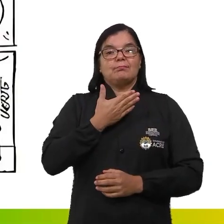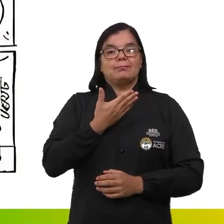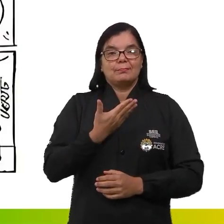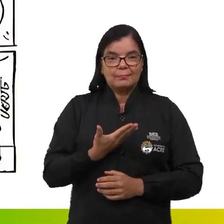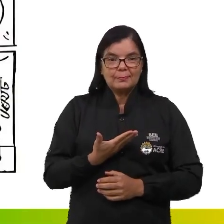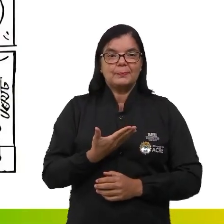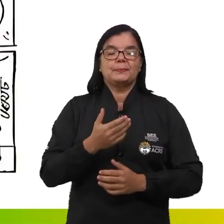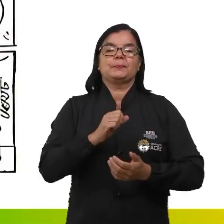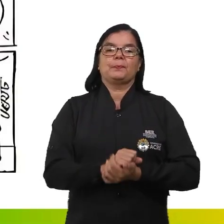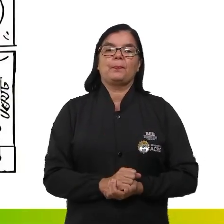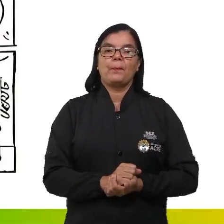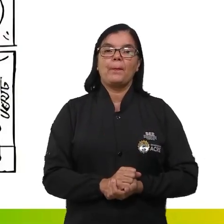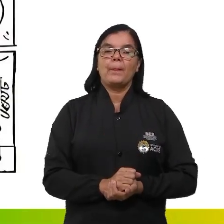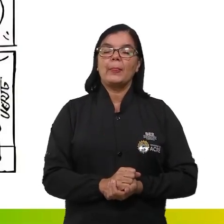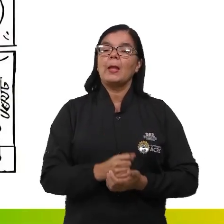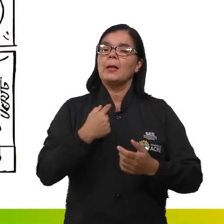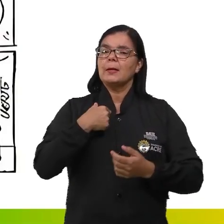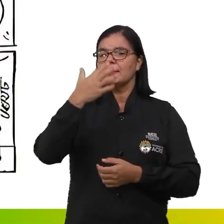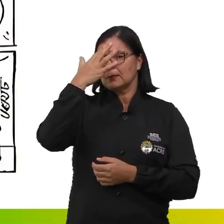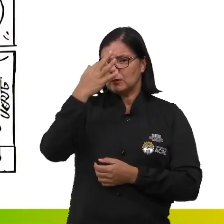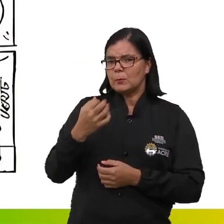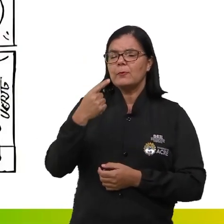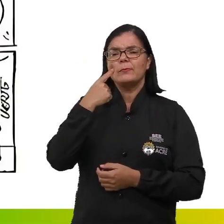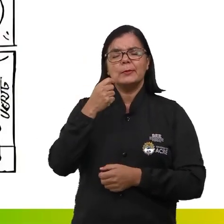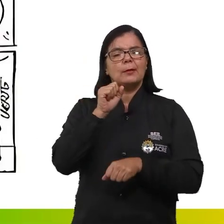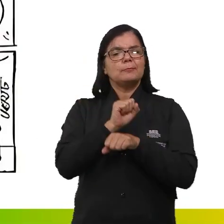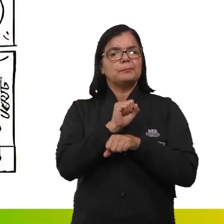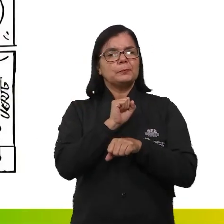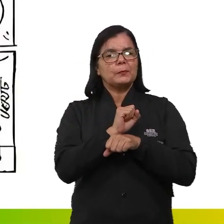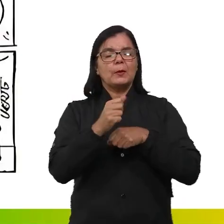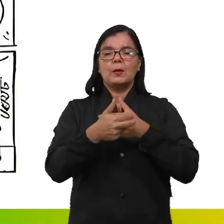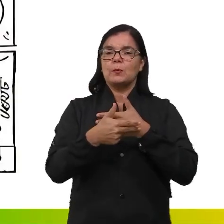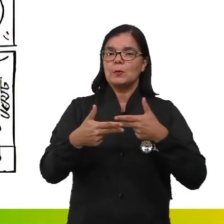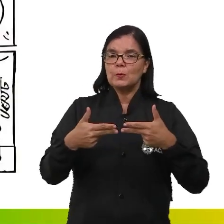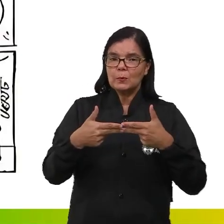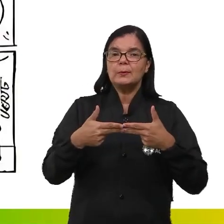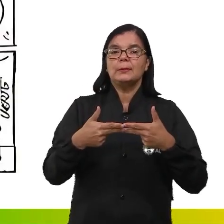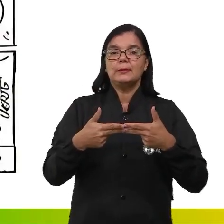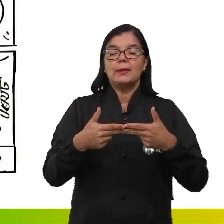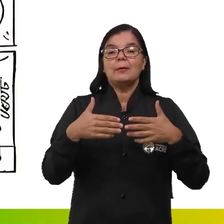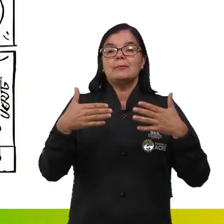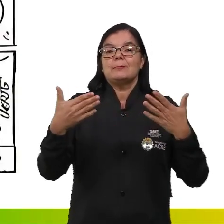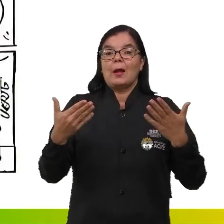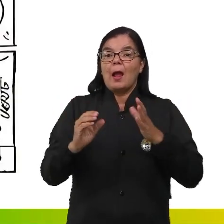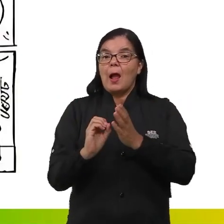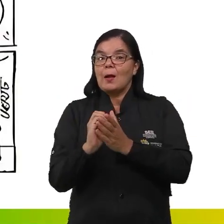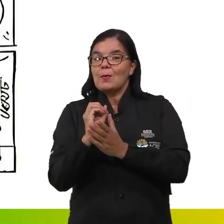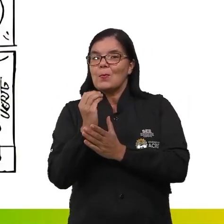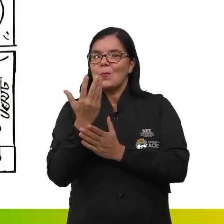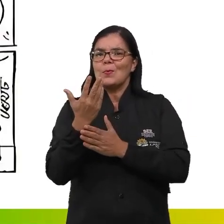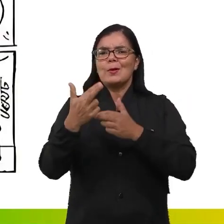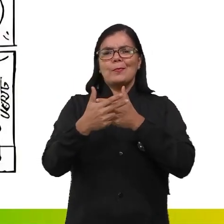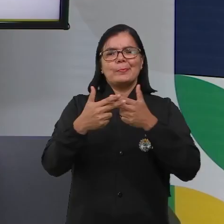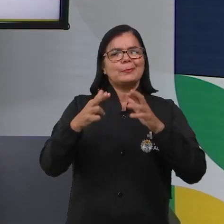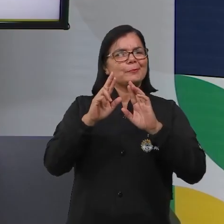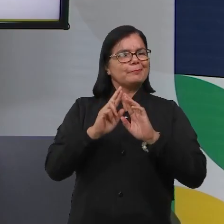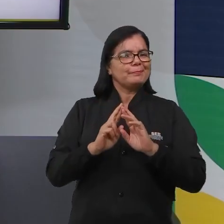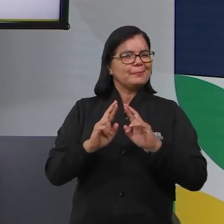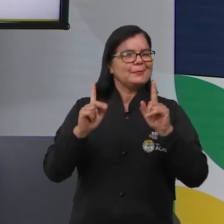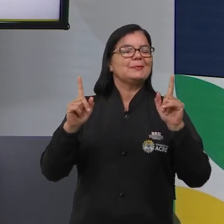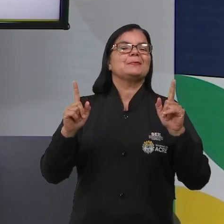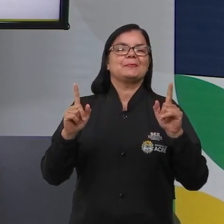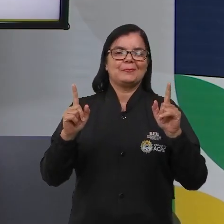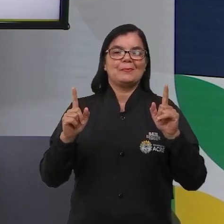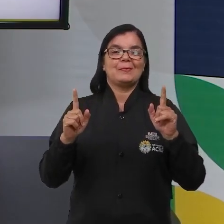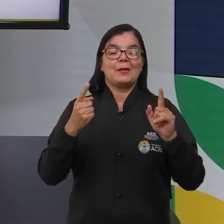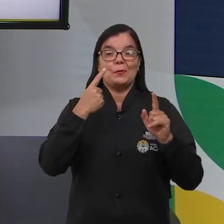do efeito surpresa, que é justamente você está esperando algo E aí ocorreu algo totalmente contrário